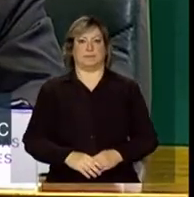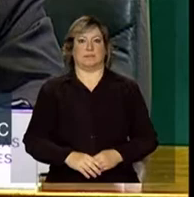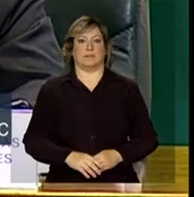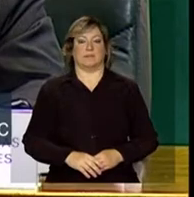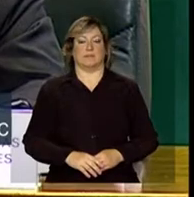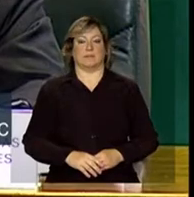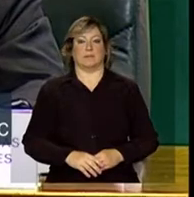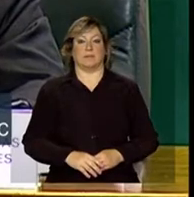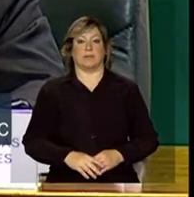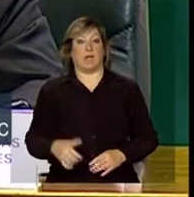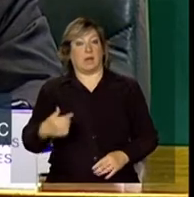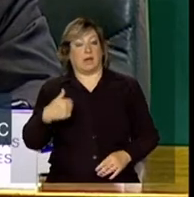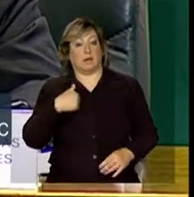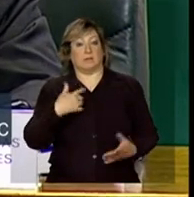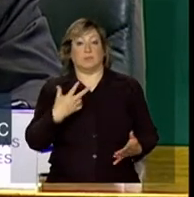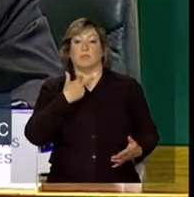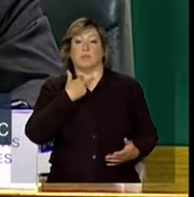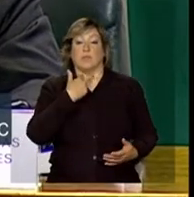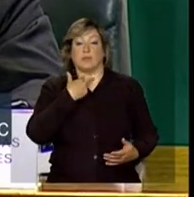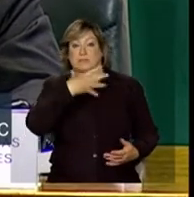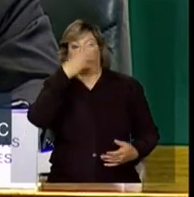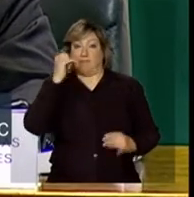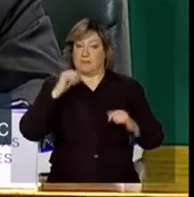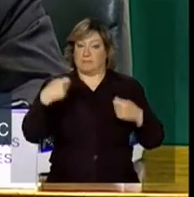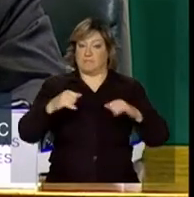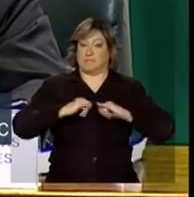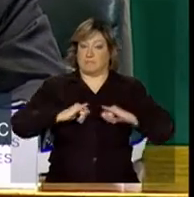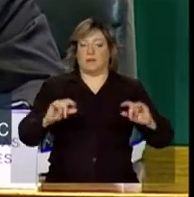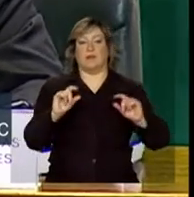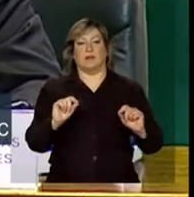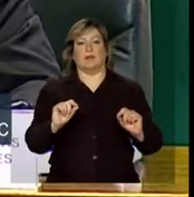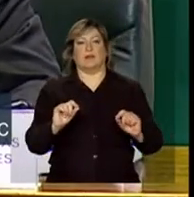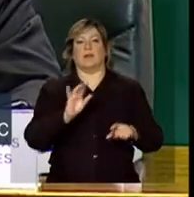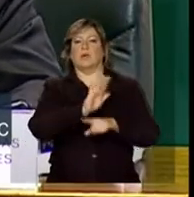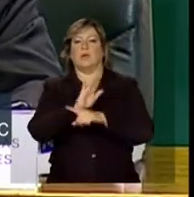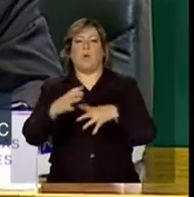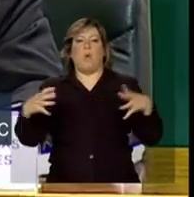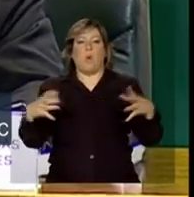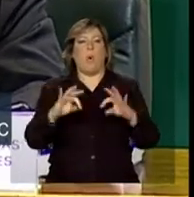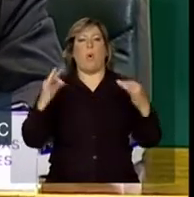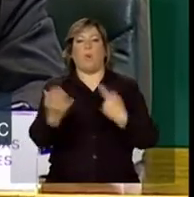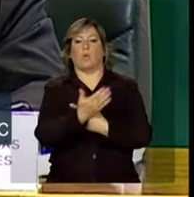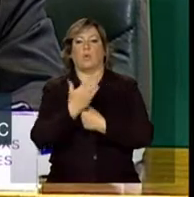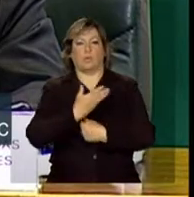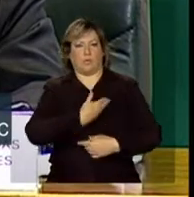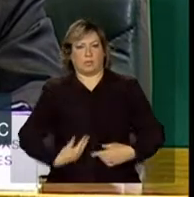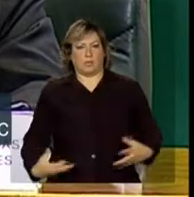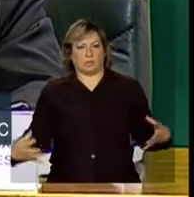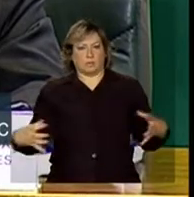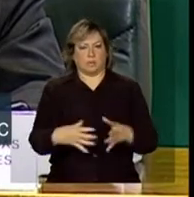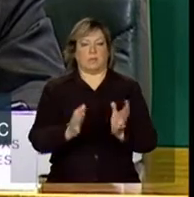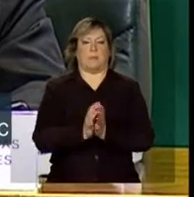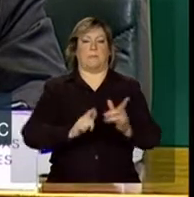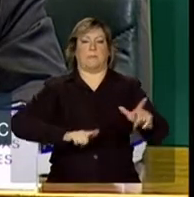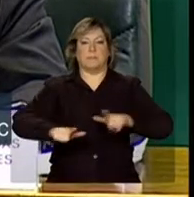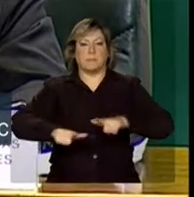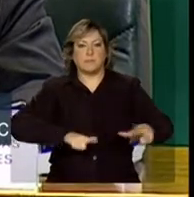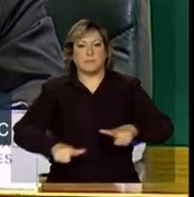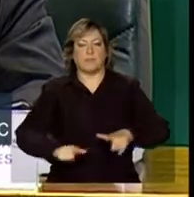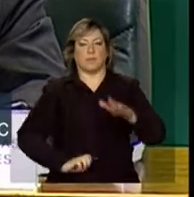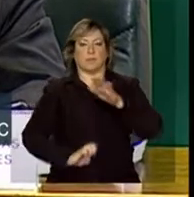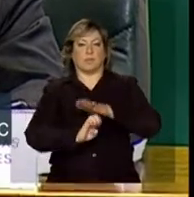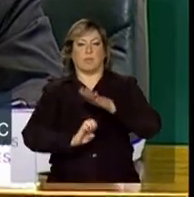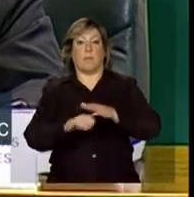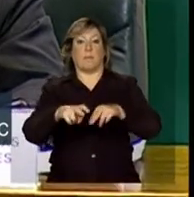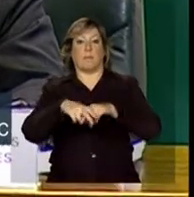não posso deixar de fazer referência ainda a organização e colaboração com outros órgãos do governo de missões empresariais por ocasião